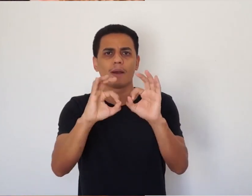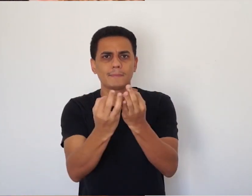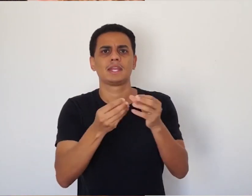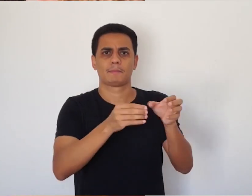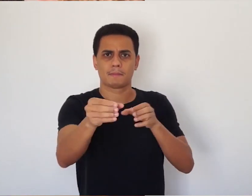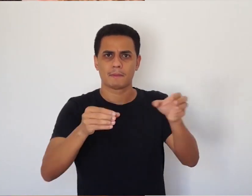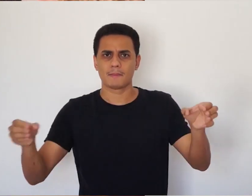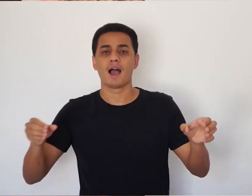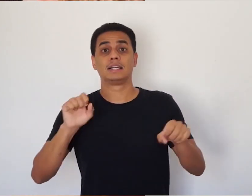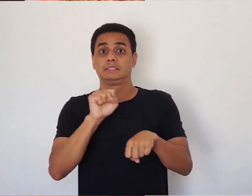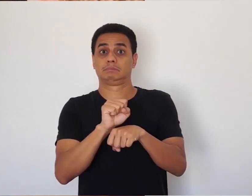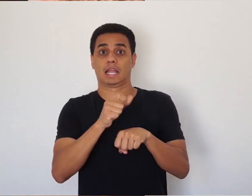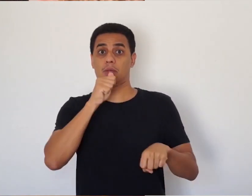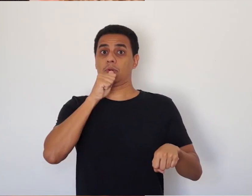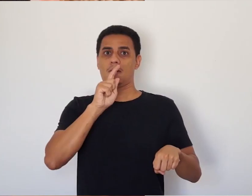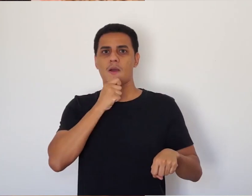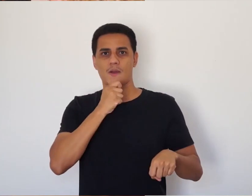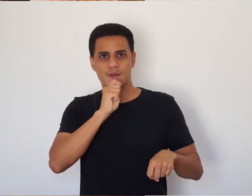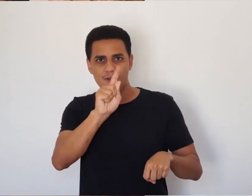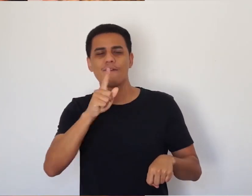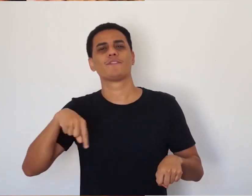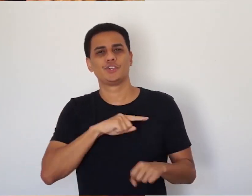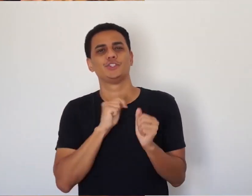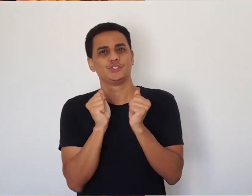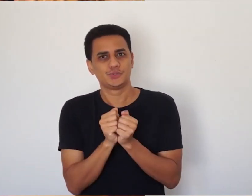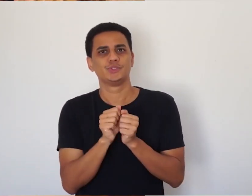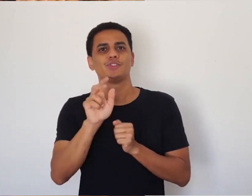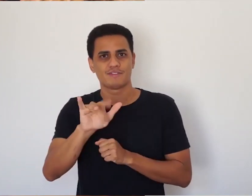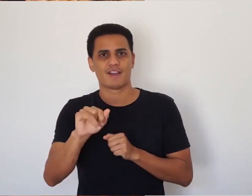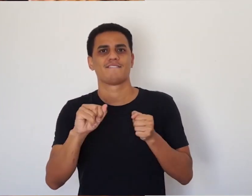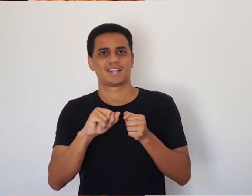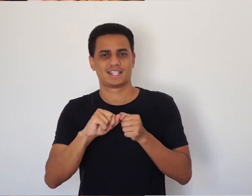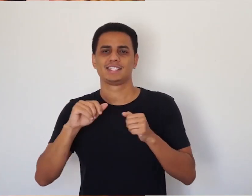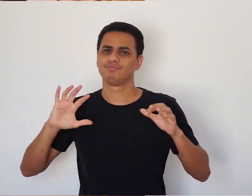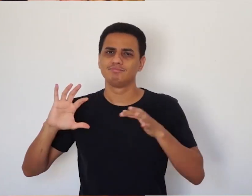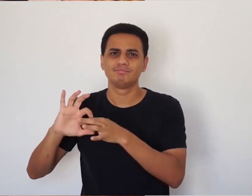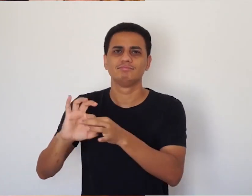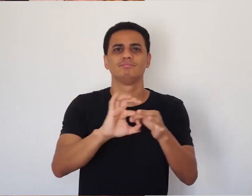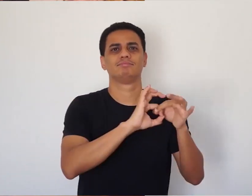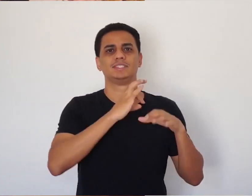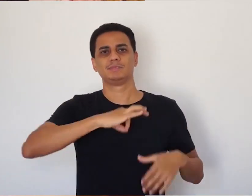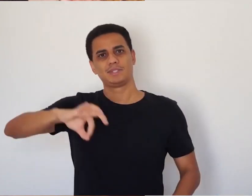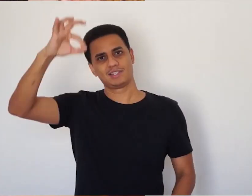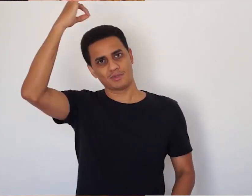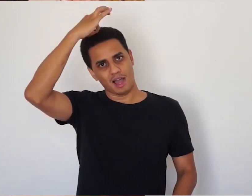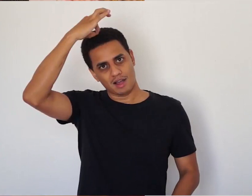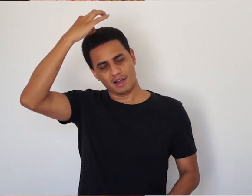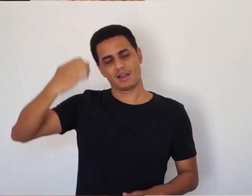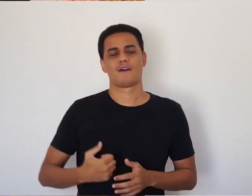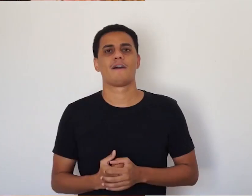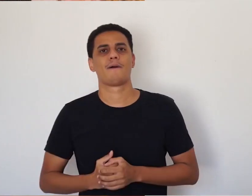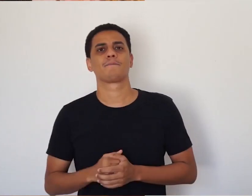sua família nesse momento. Espera que a gente vai conduzir tudo juntos aqui, como família estamos, mas como uma grande